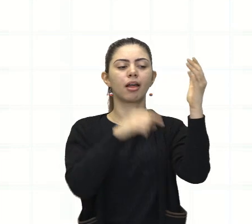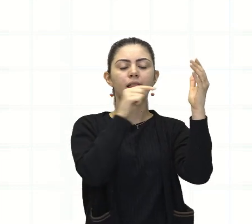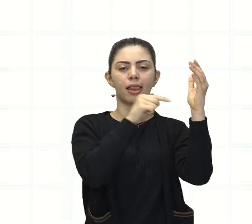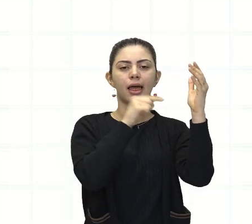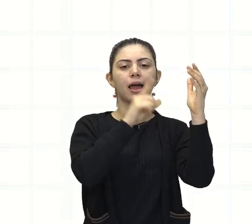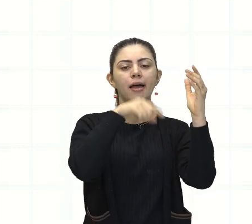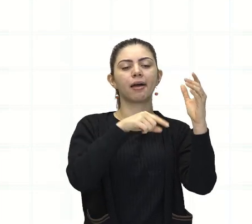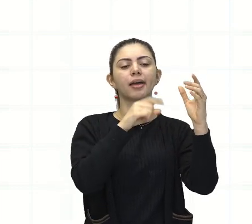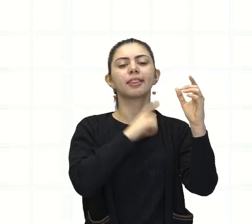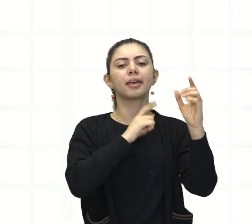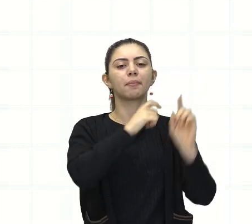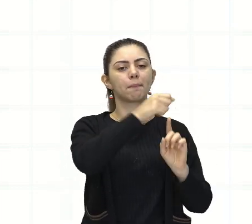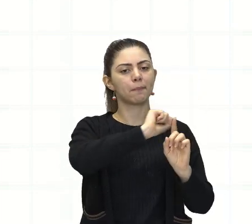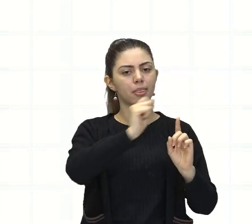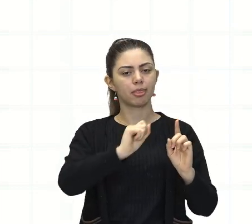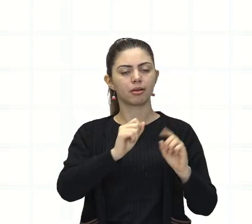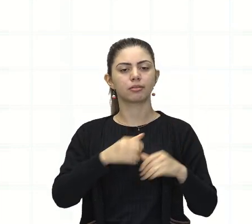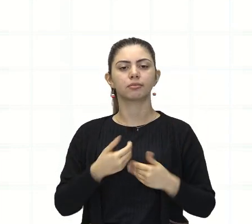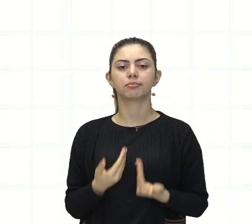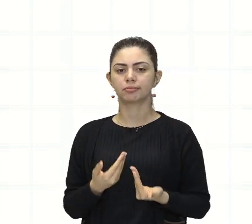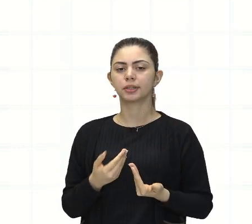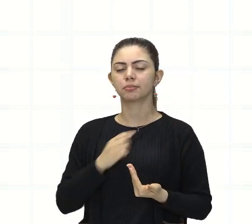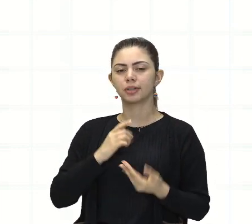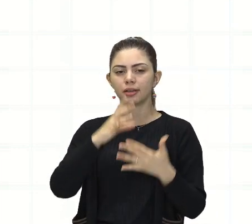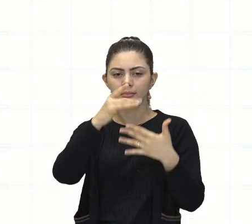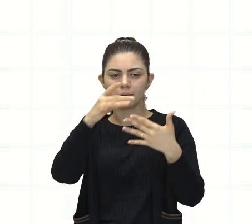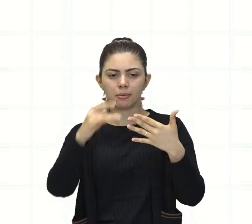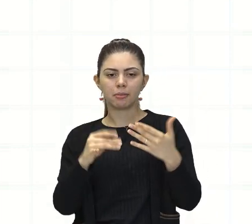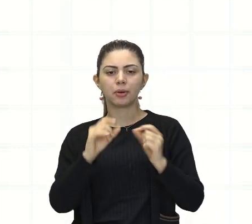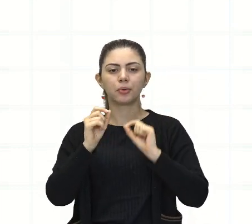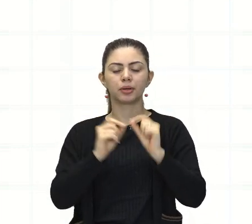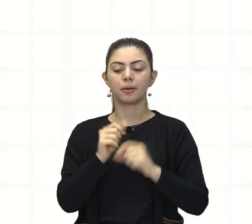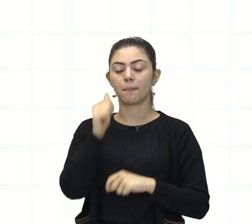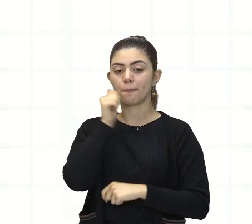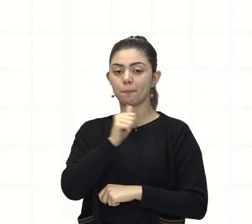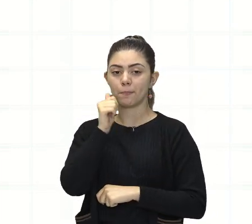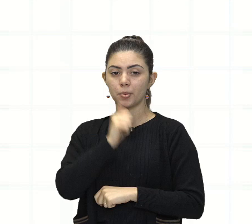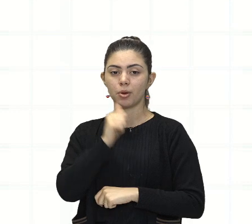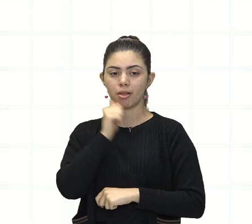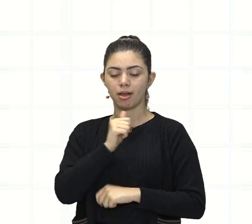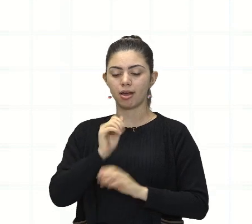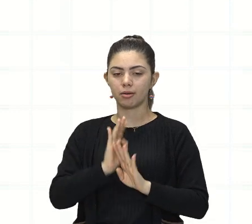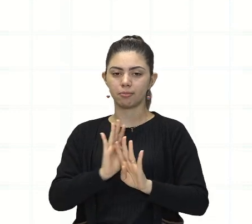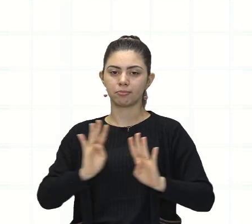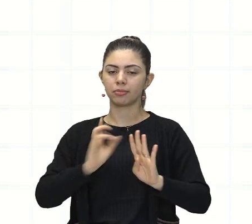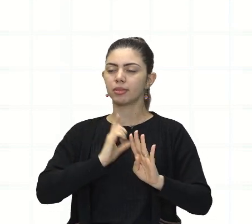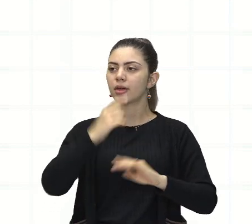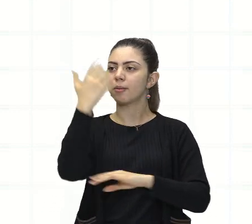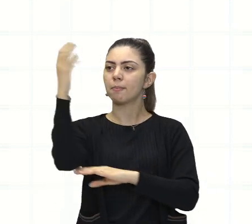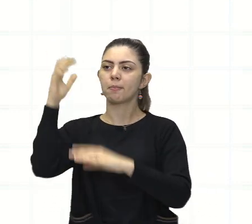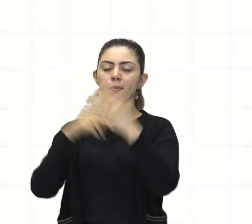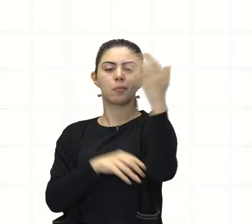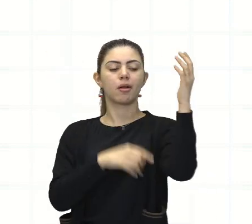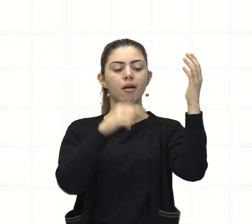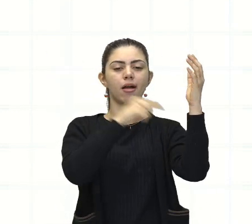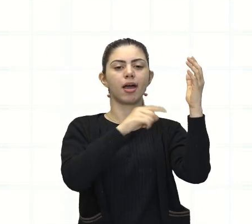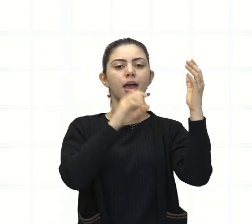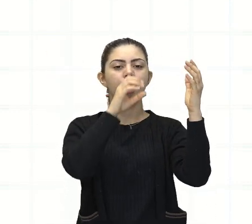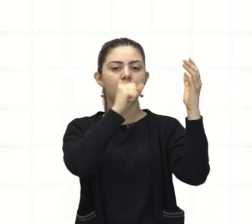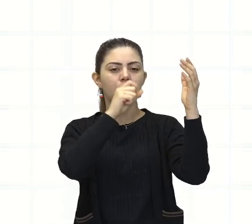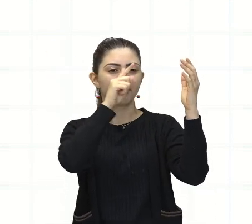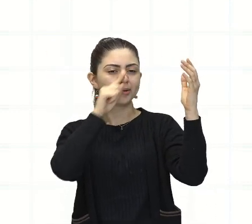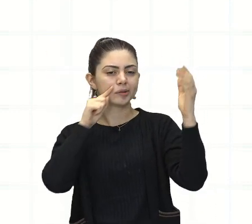bananeiras. Ele vai descrevendo. Mulheres entre laranjeiras. Pomar,